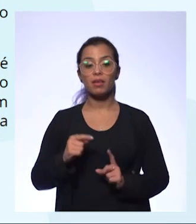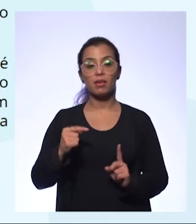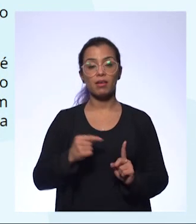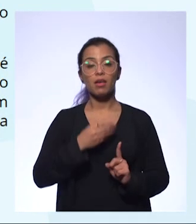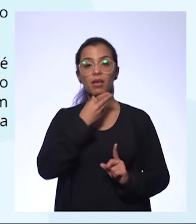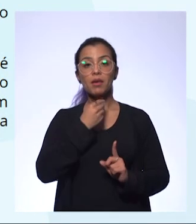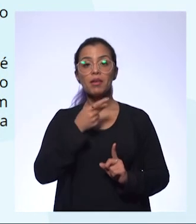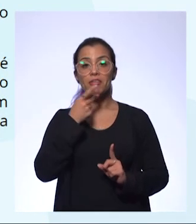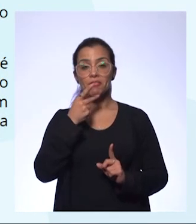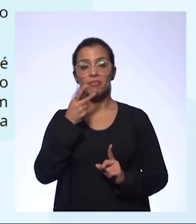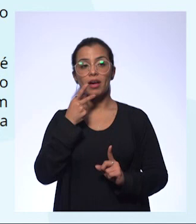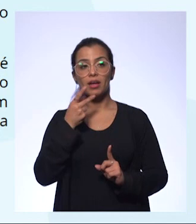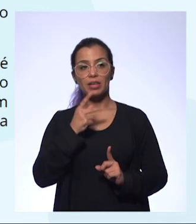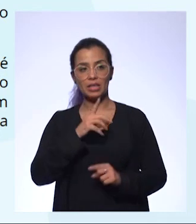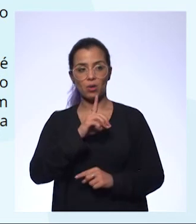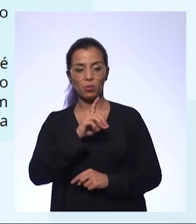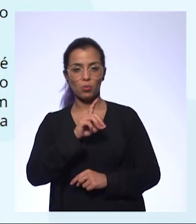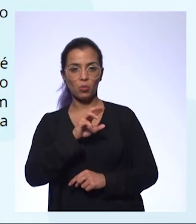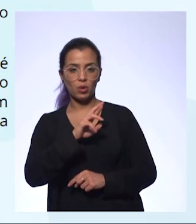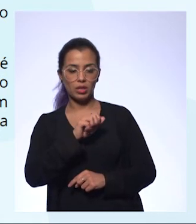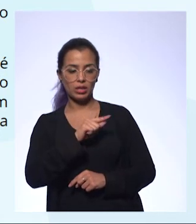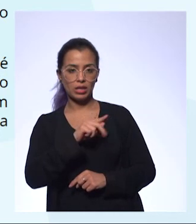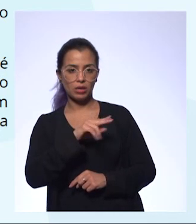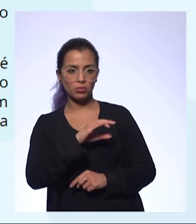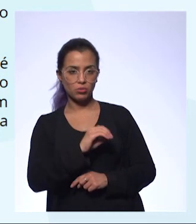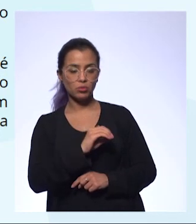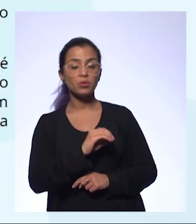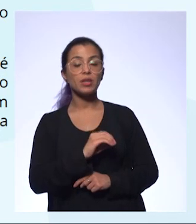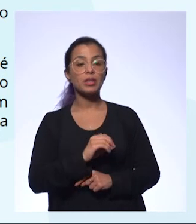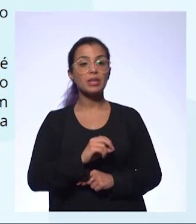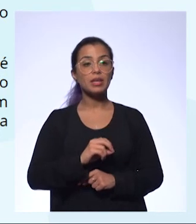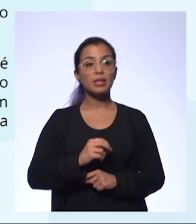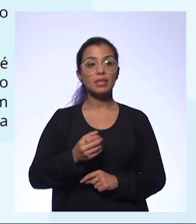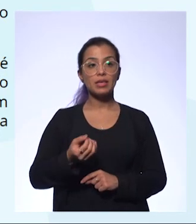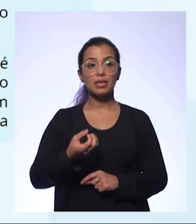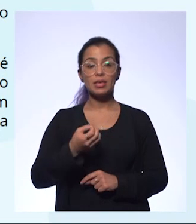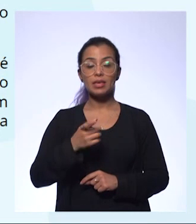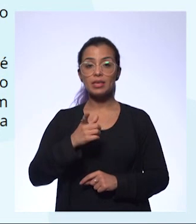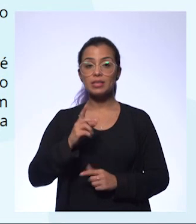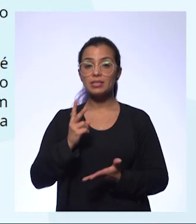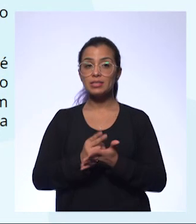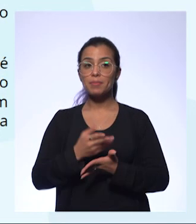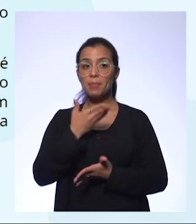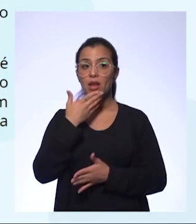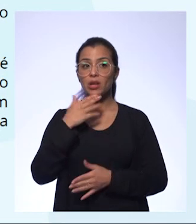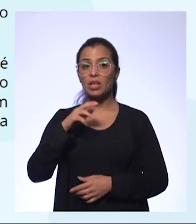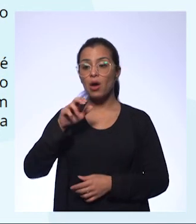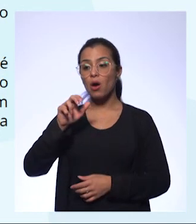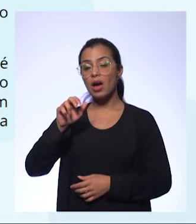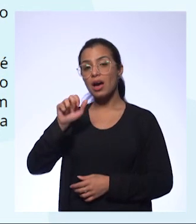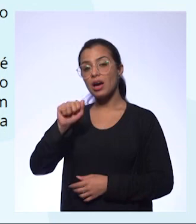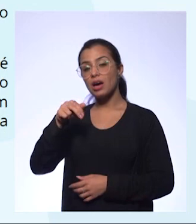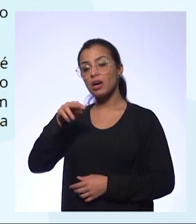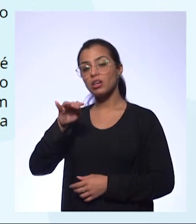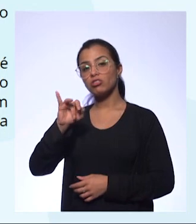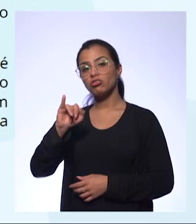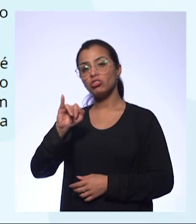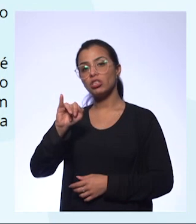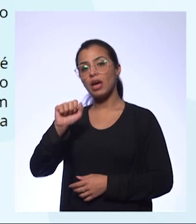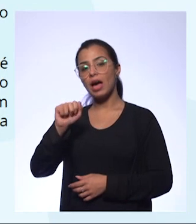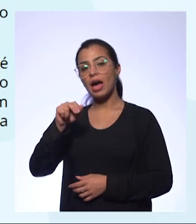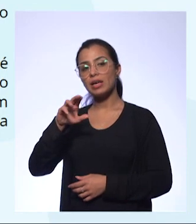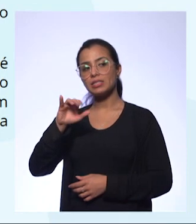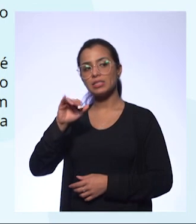nessa matéria, o doutor Drauzio, que melhora sempre com antiácido, né? E que vem a ser esse antiácido? Muitos de